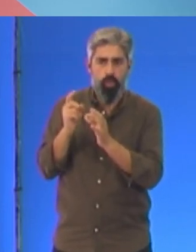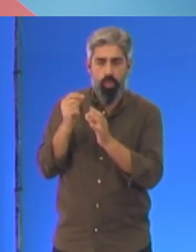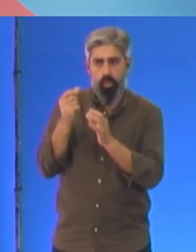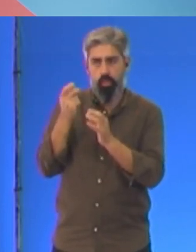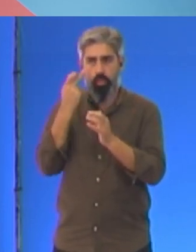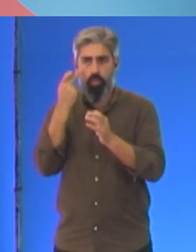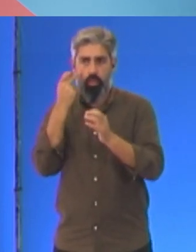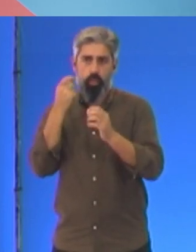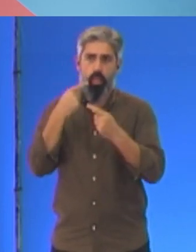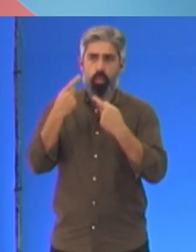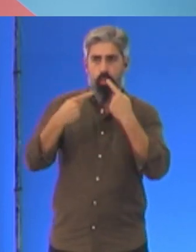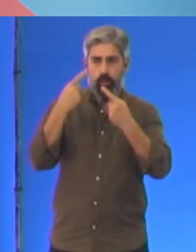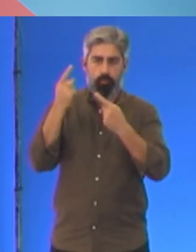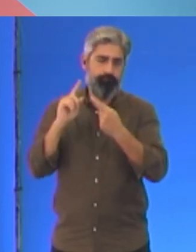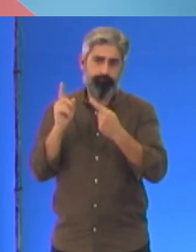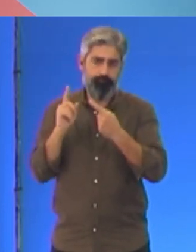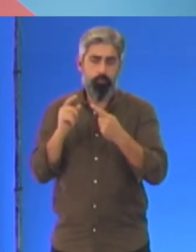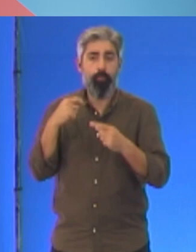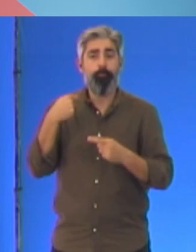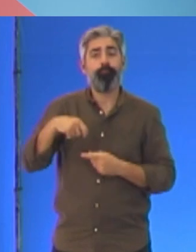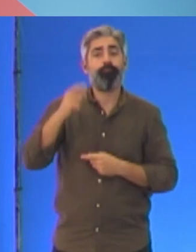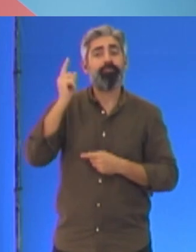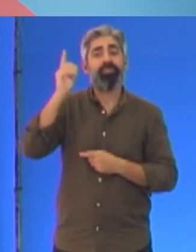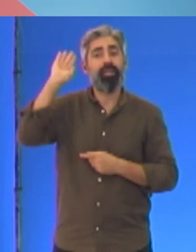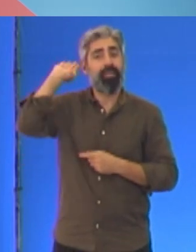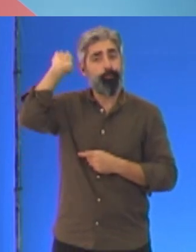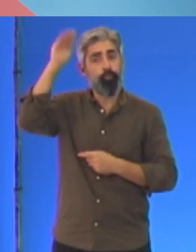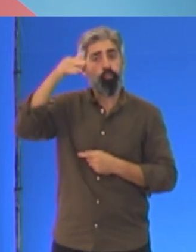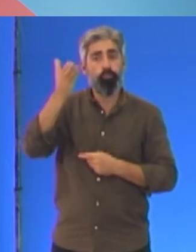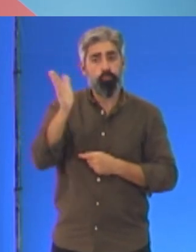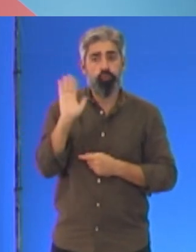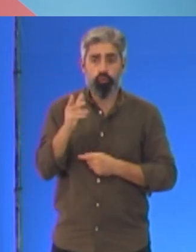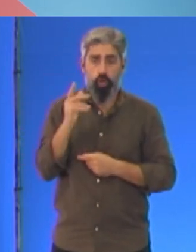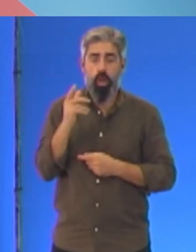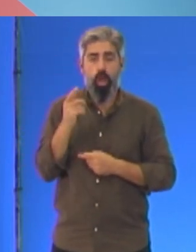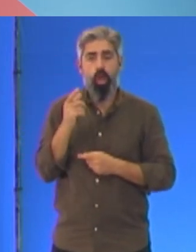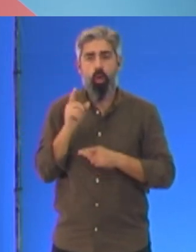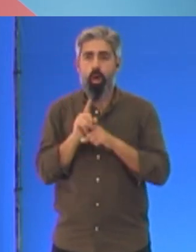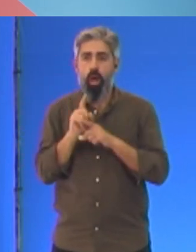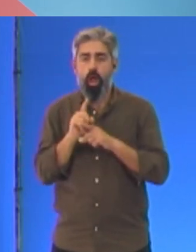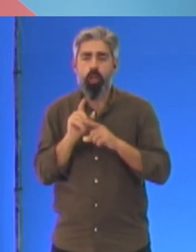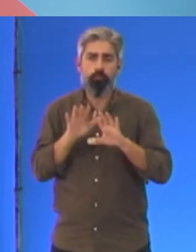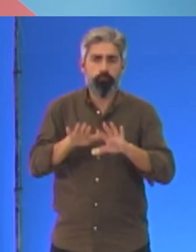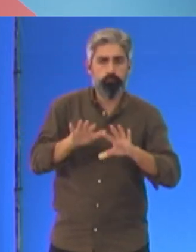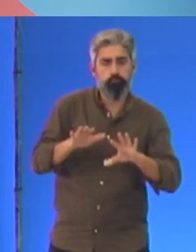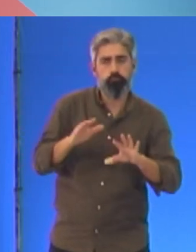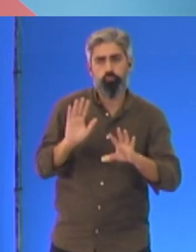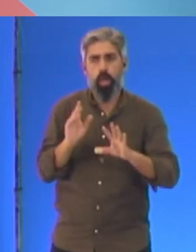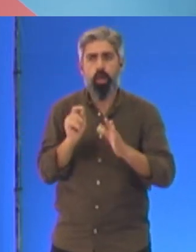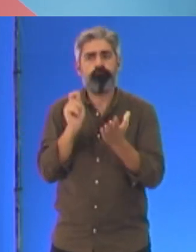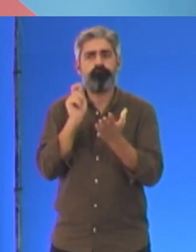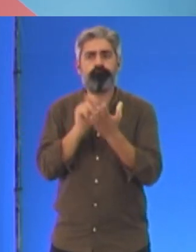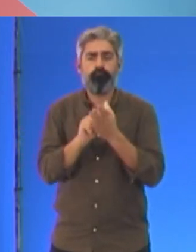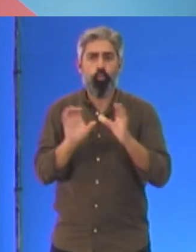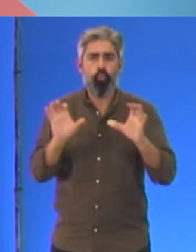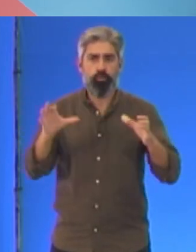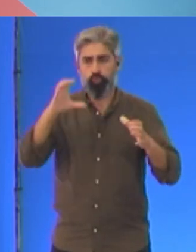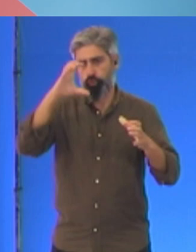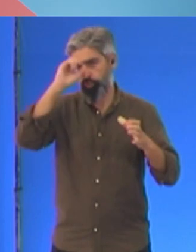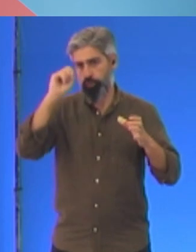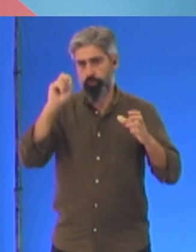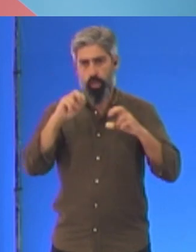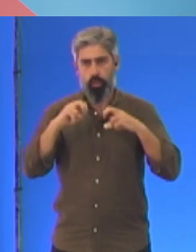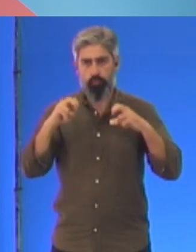Hipismo o Presidente da República já veio eh por alguma água na fervura até já marcou um conselho de estado